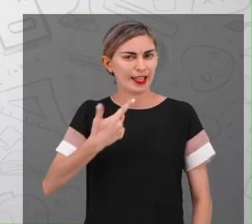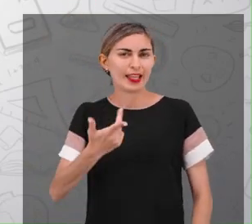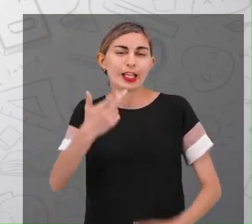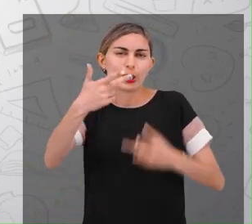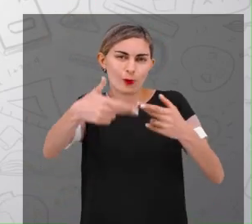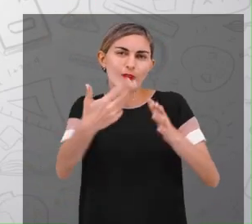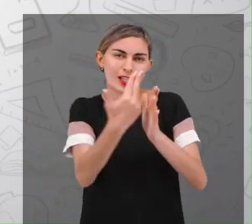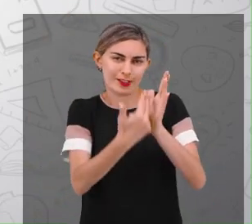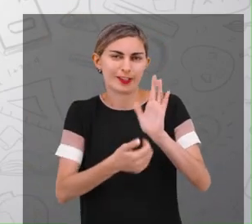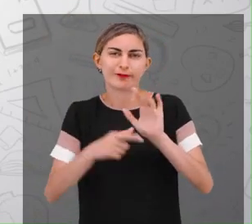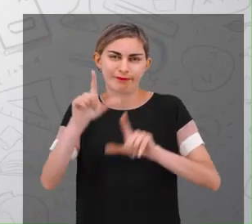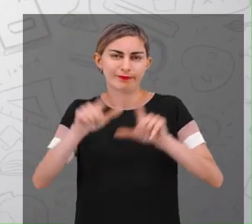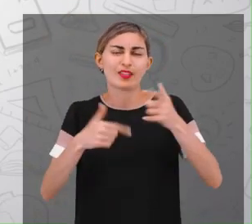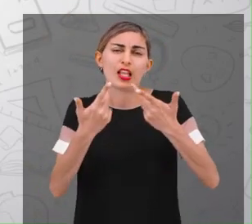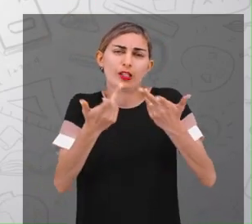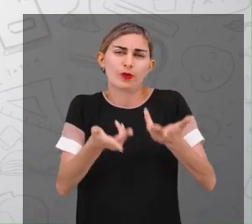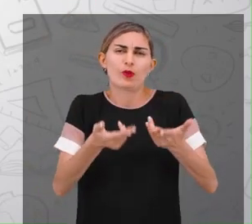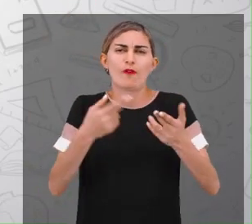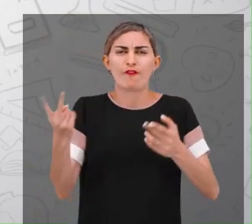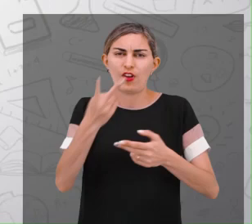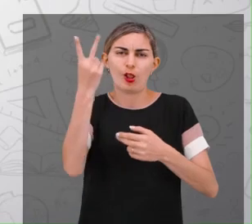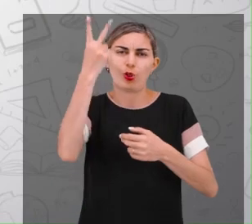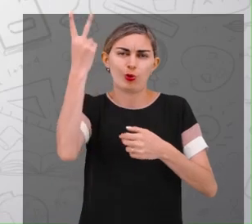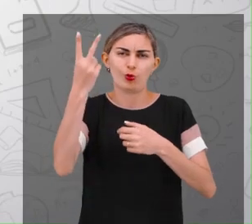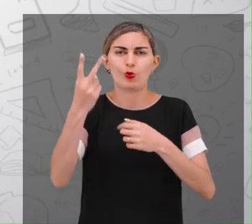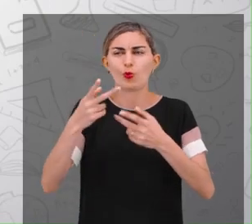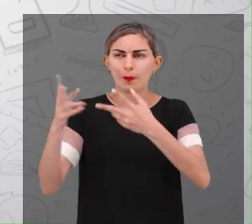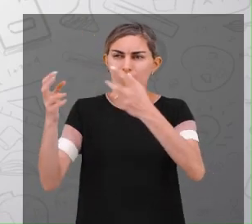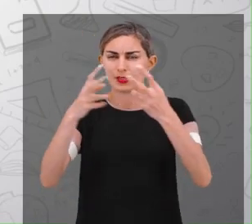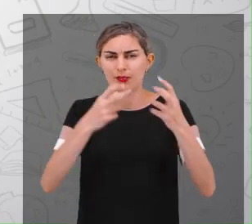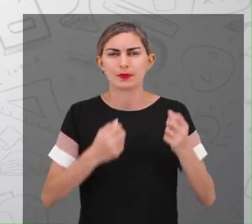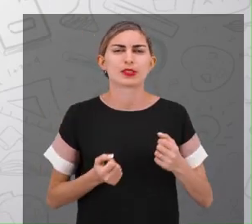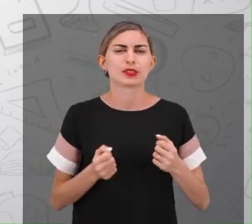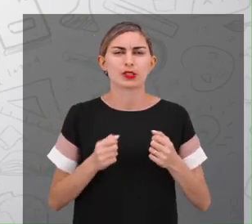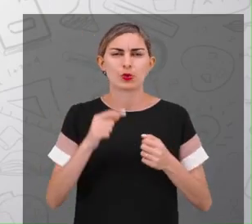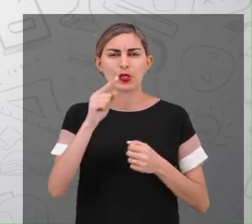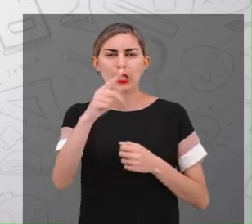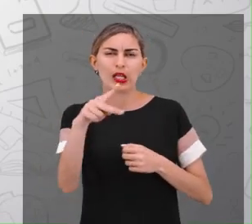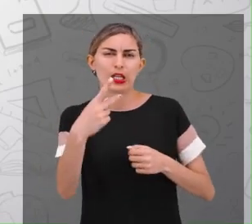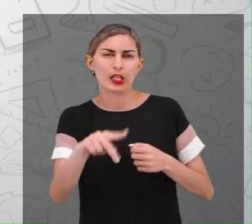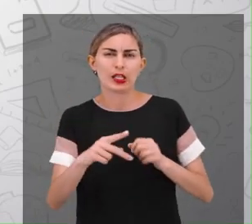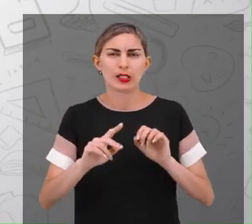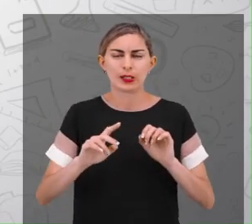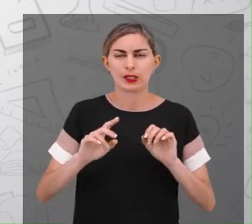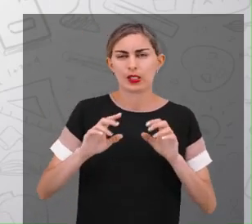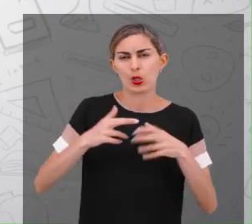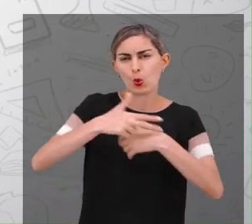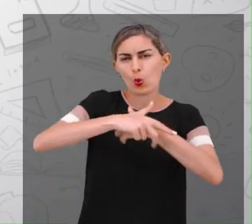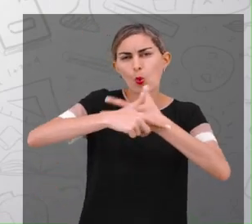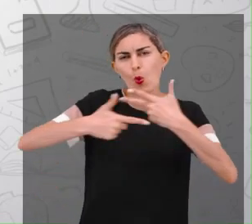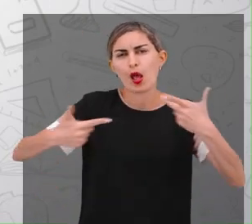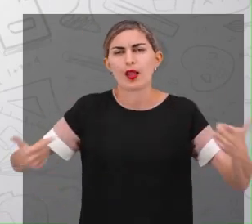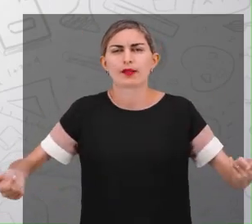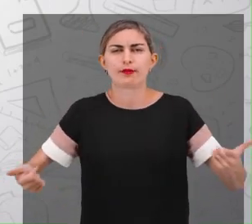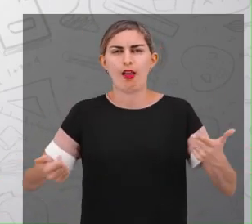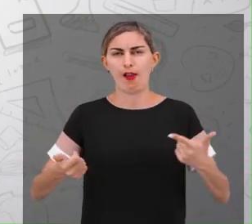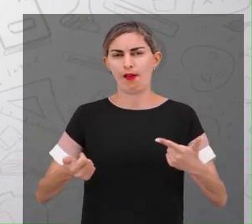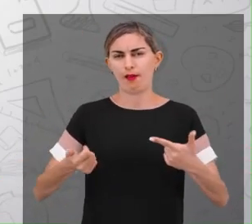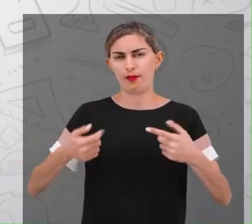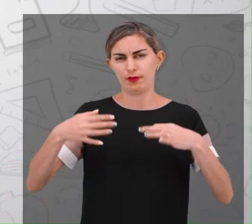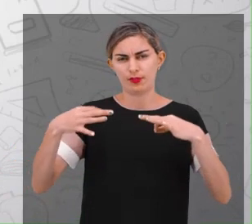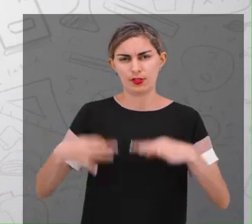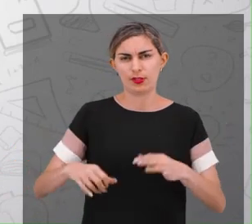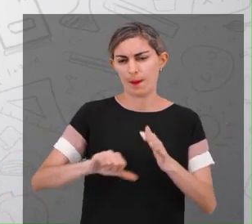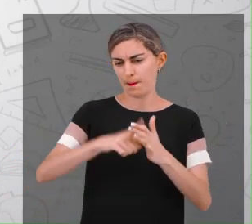éticas, porque ele engloba um sistema de valores e percepções onde ele endossa qualidades e virtudes